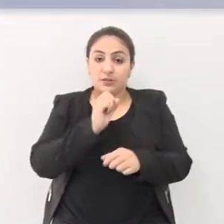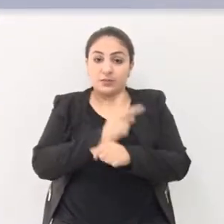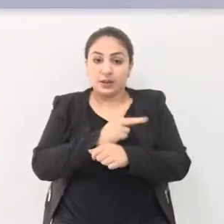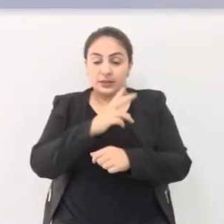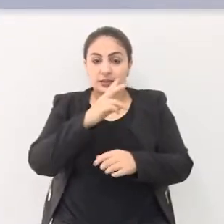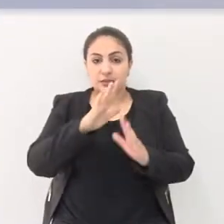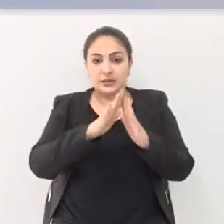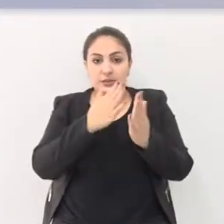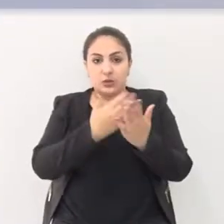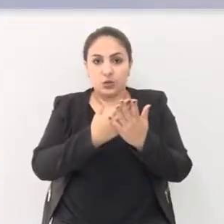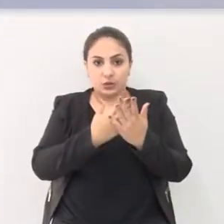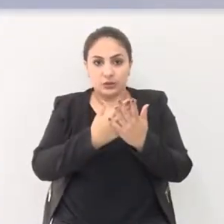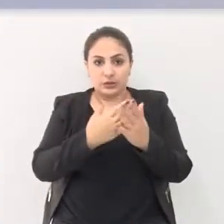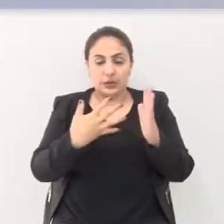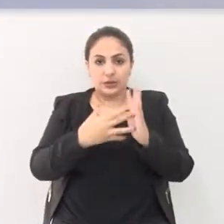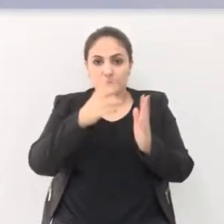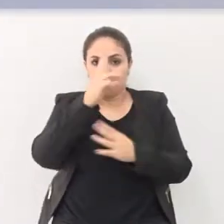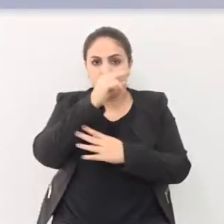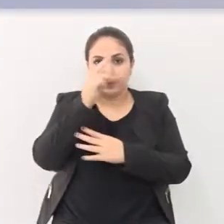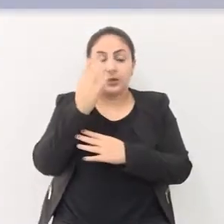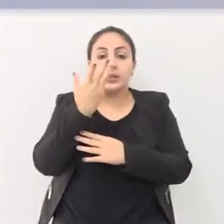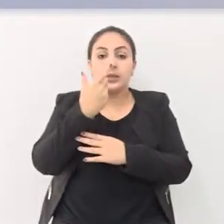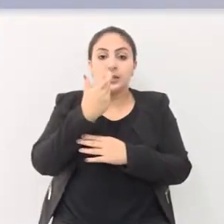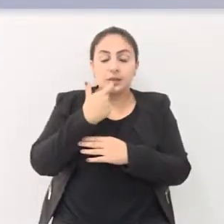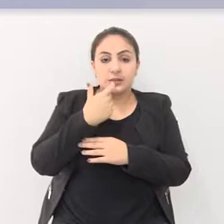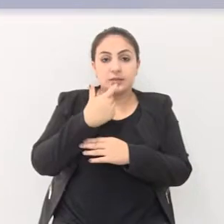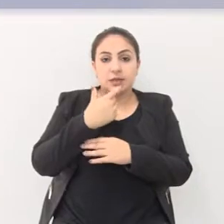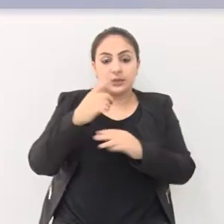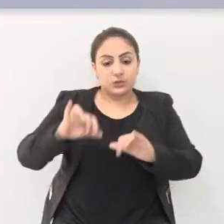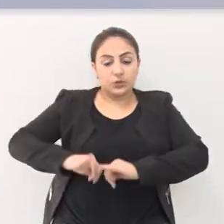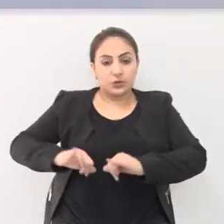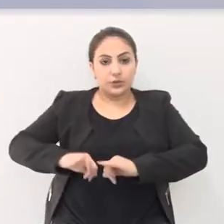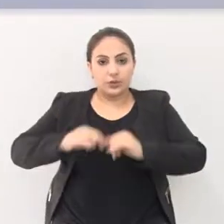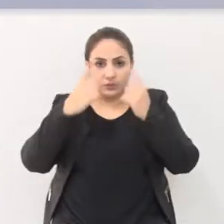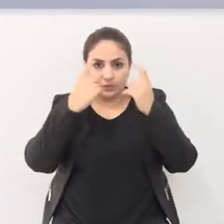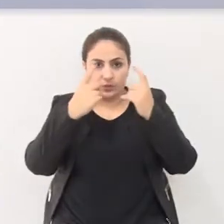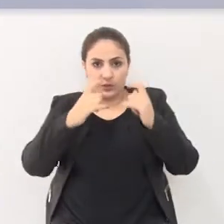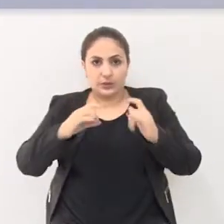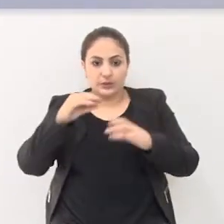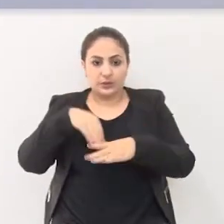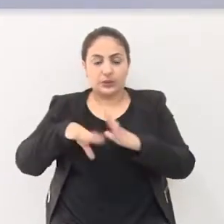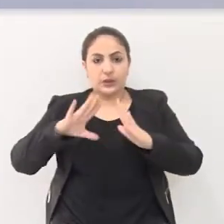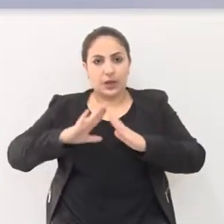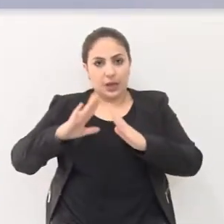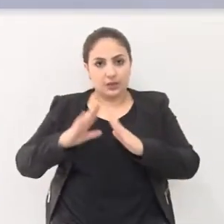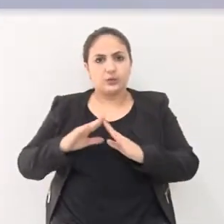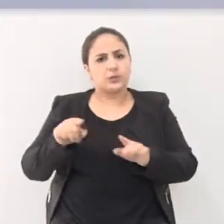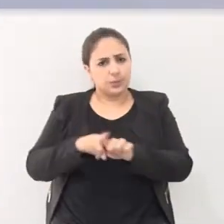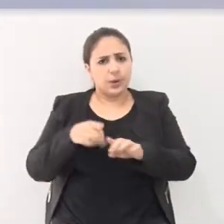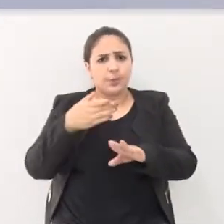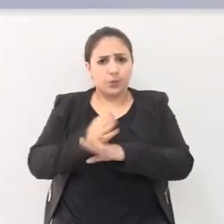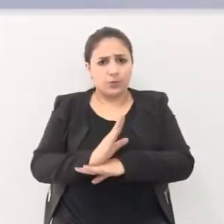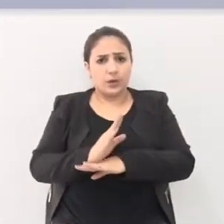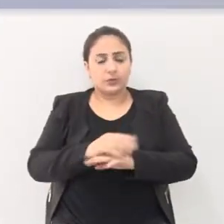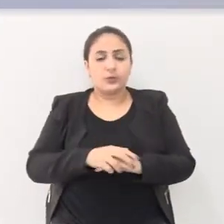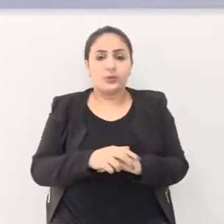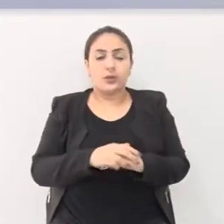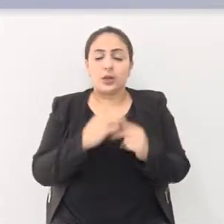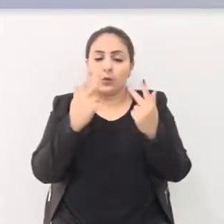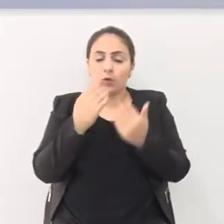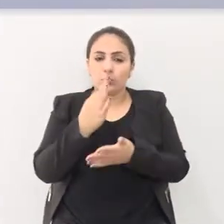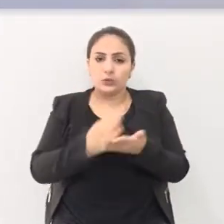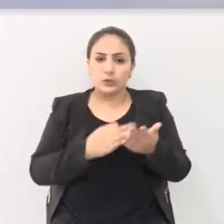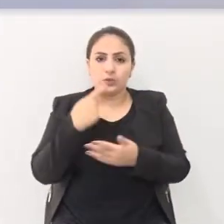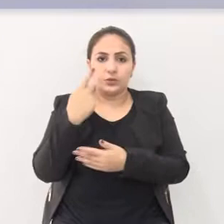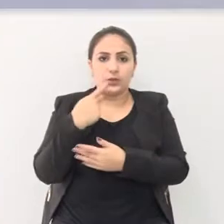da rede municipal para crianças vítimas de violência doméstica, também foi aprovado pelo plenário. Assim como